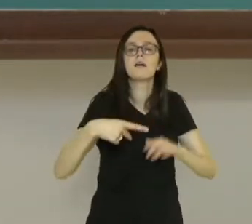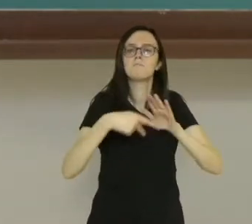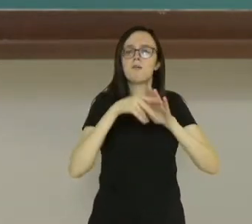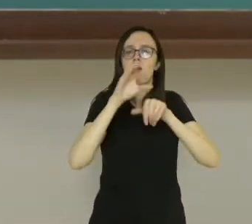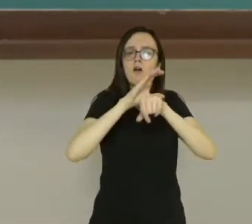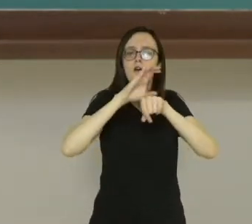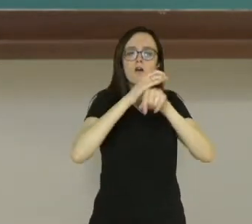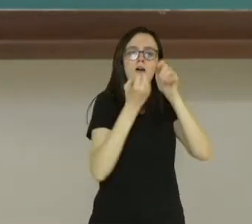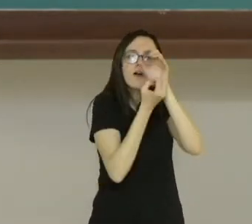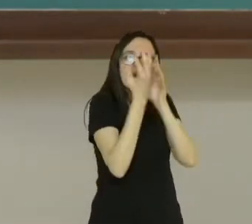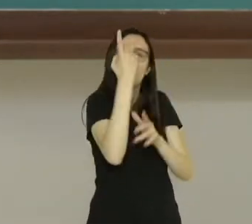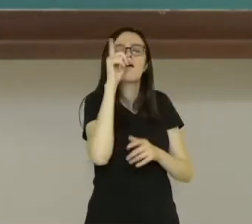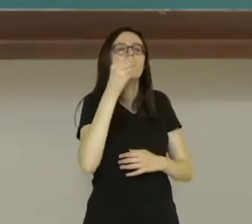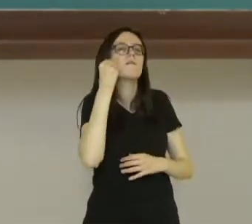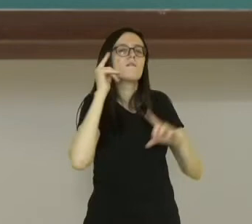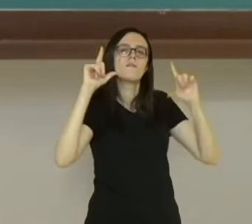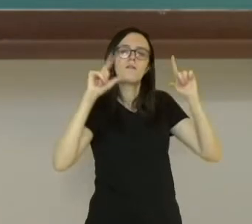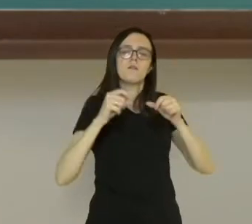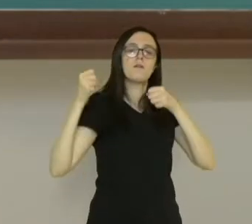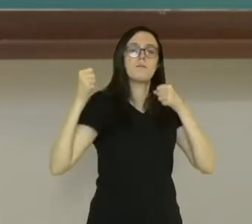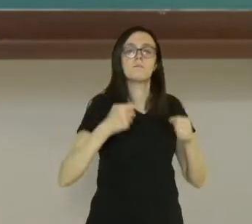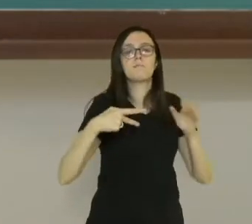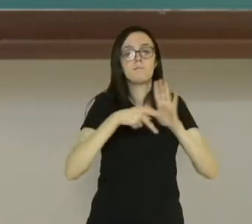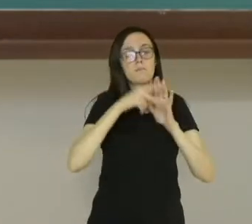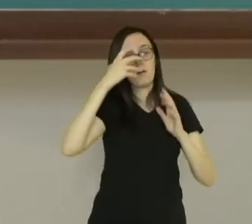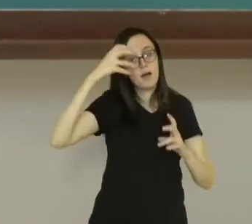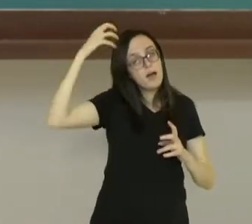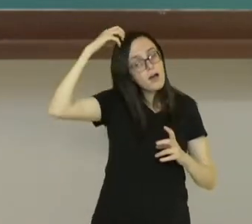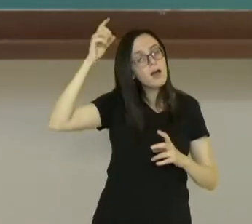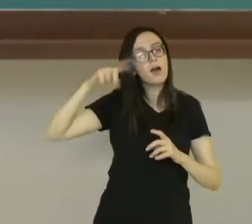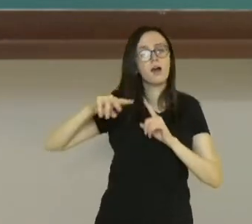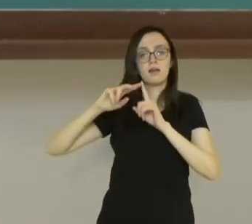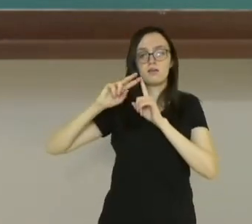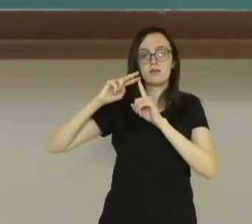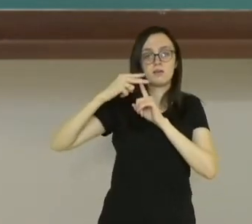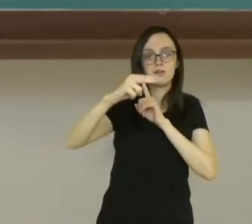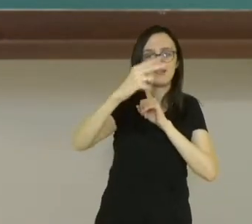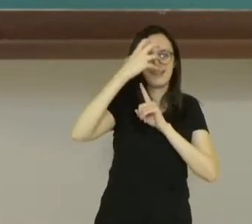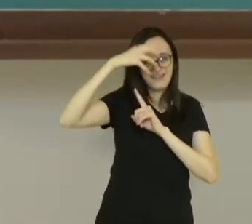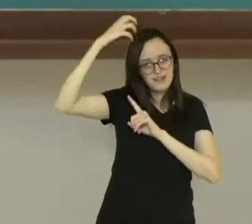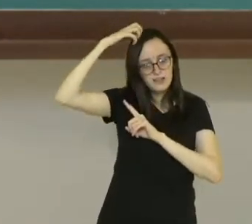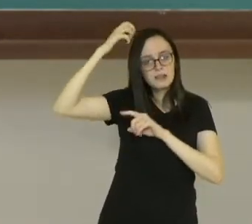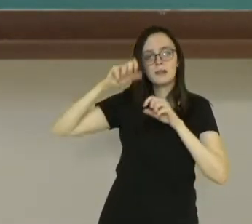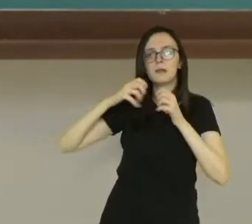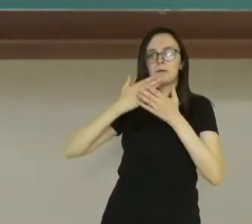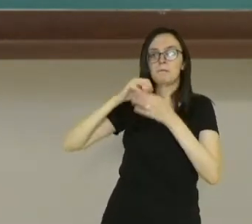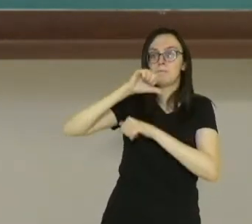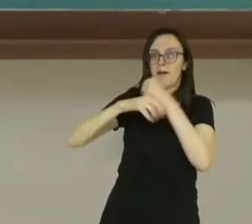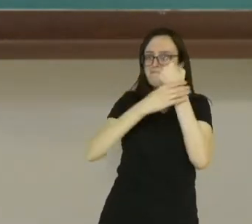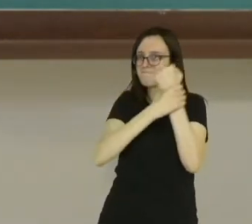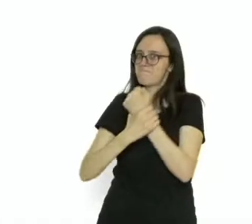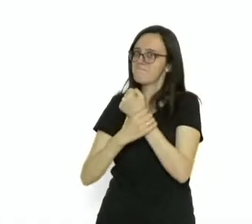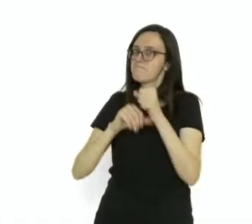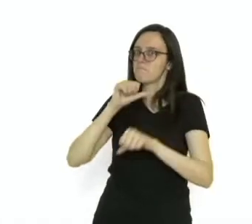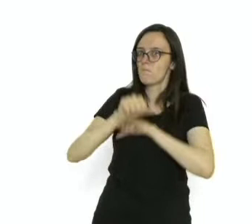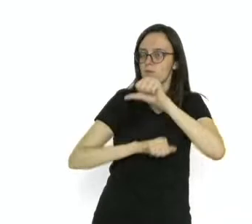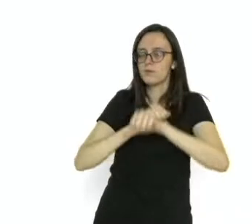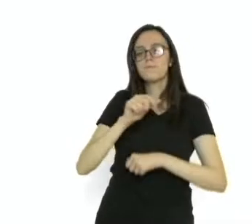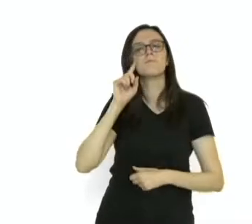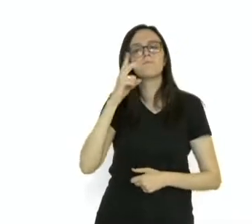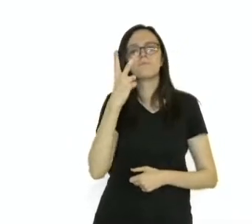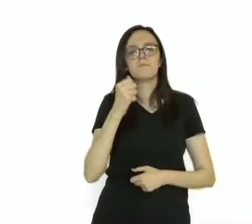que tenta diminuir o poder do rei, a monarquia absolutista vai ficar abalada. Bom, em 26 de agosto